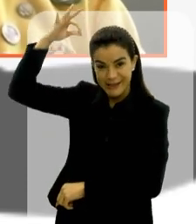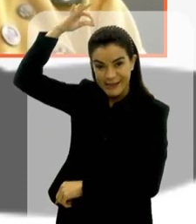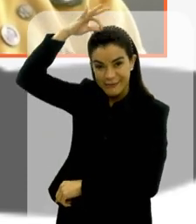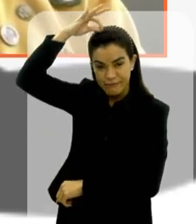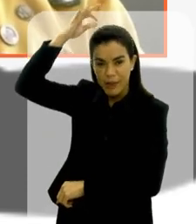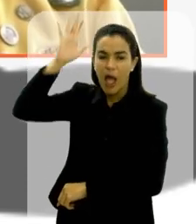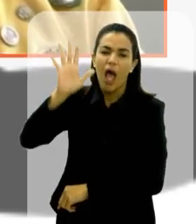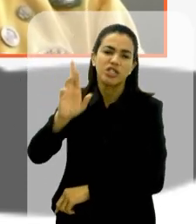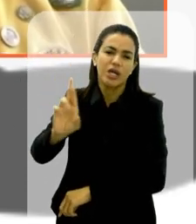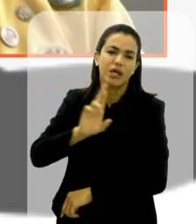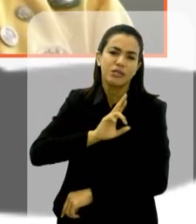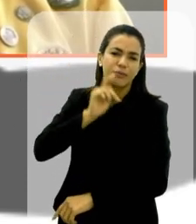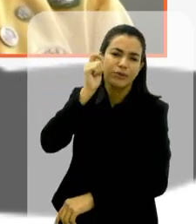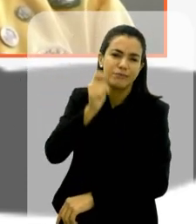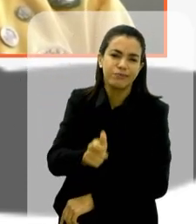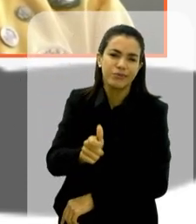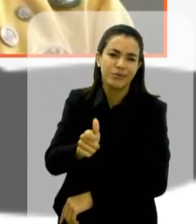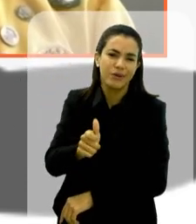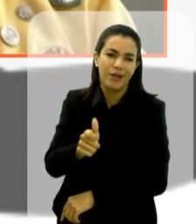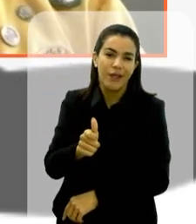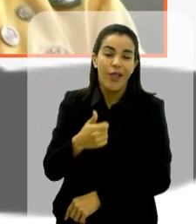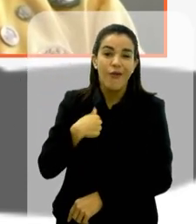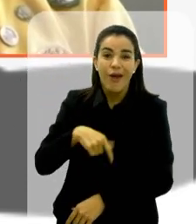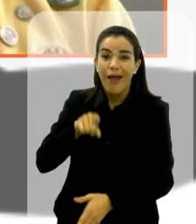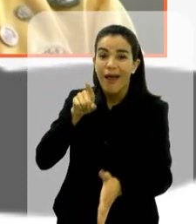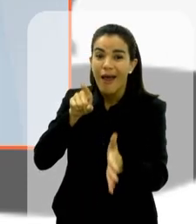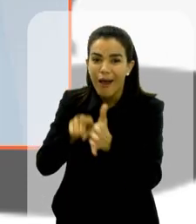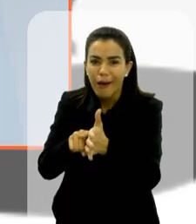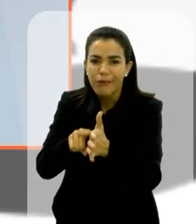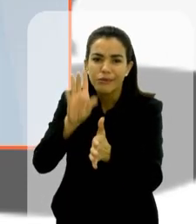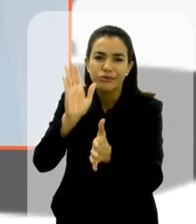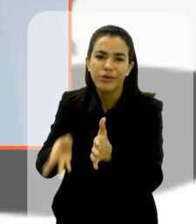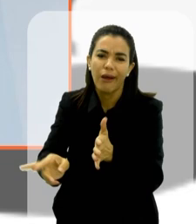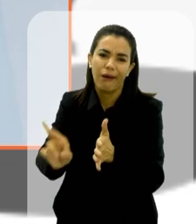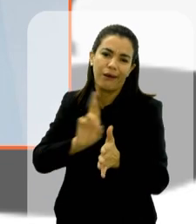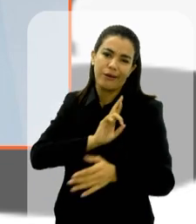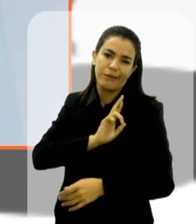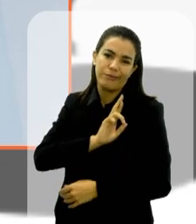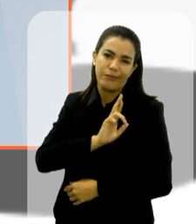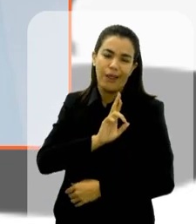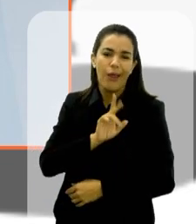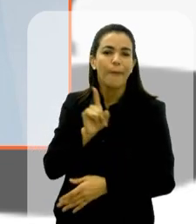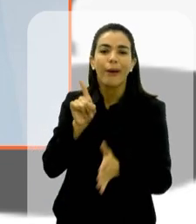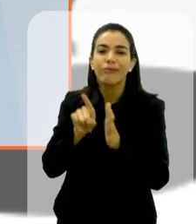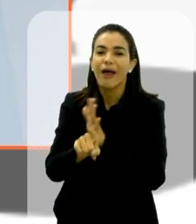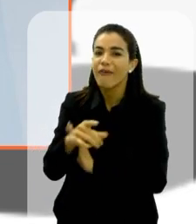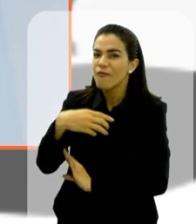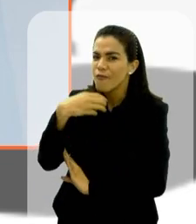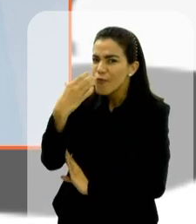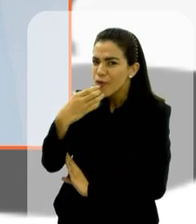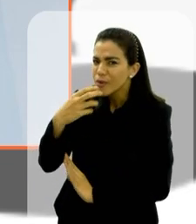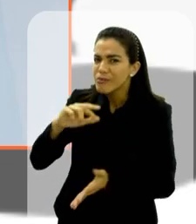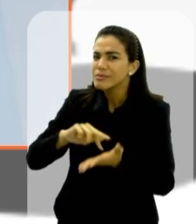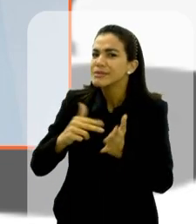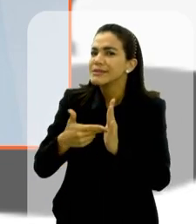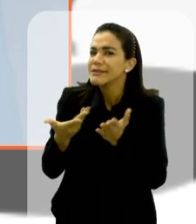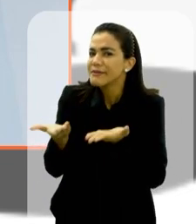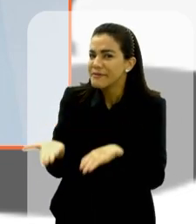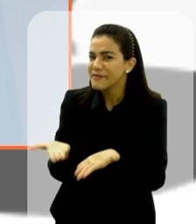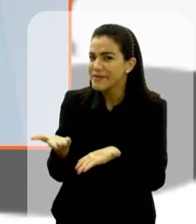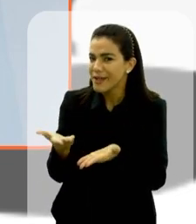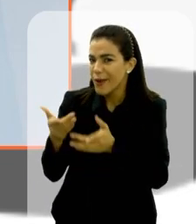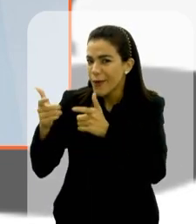já matou metade da minha pergunta, porque eu ia te perguntar se isso era uma fruta, se era